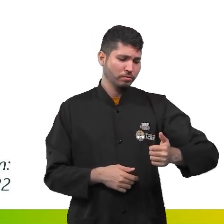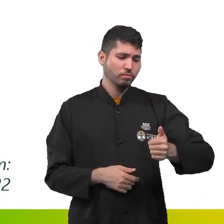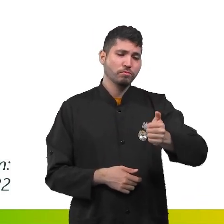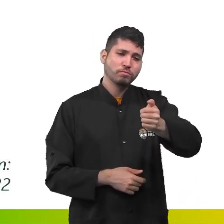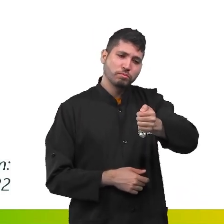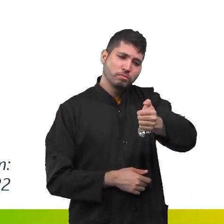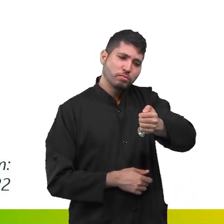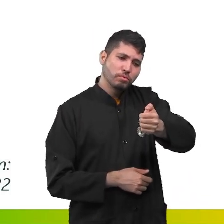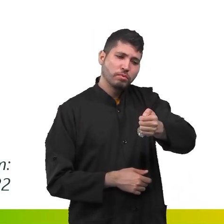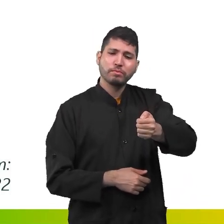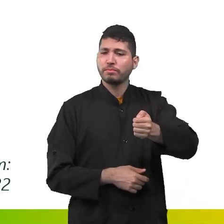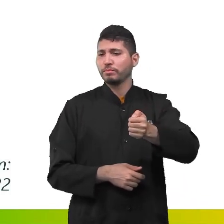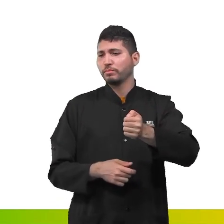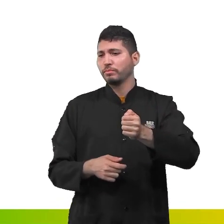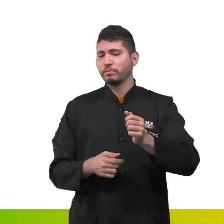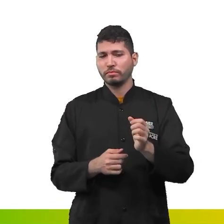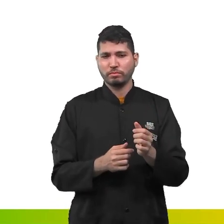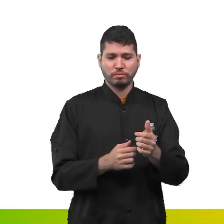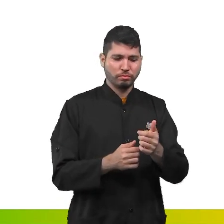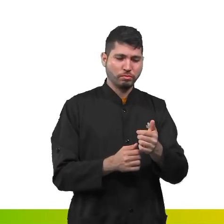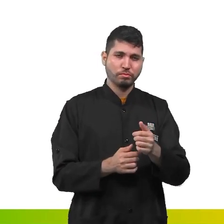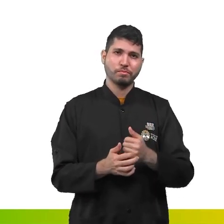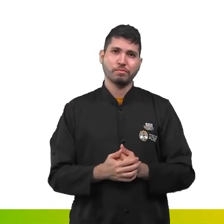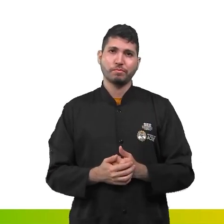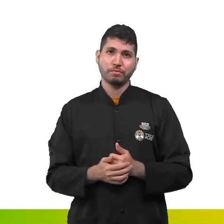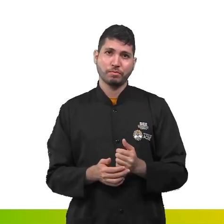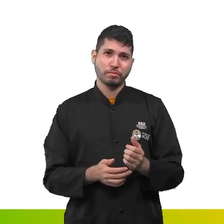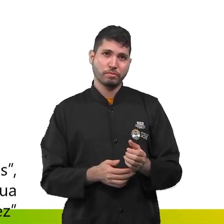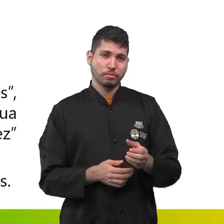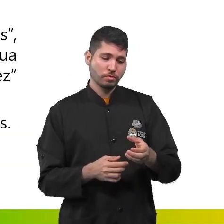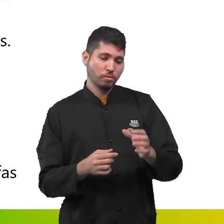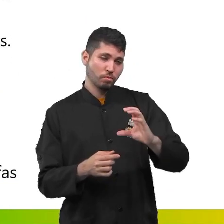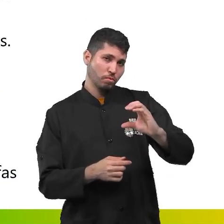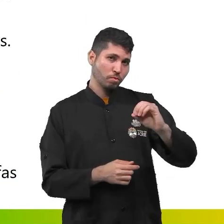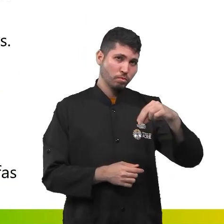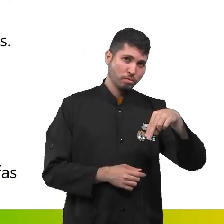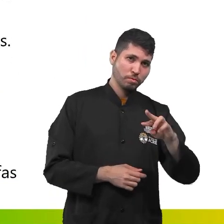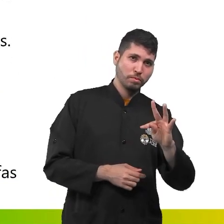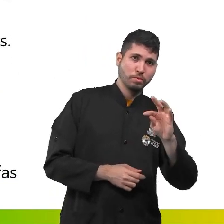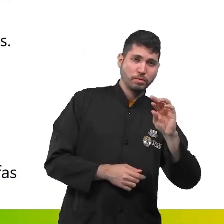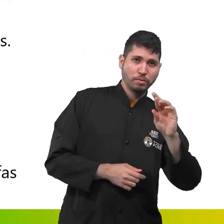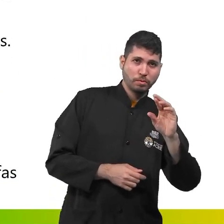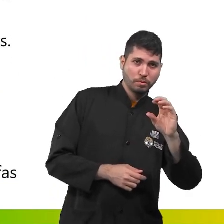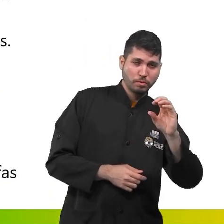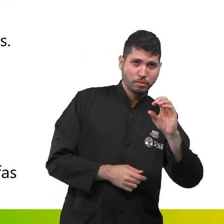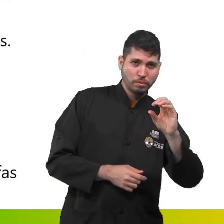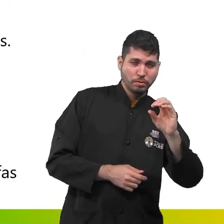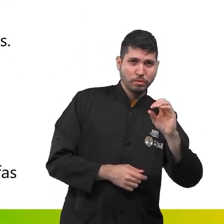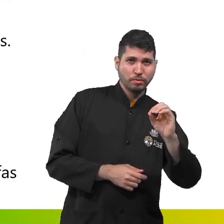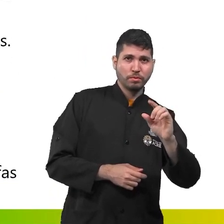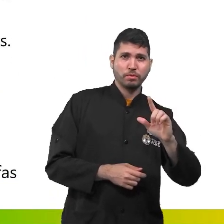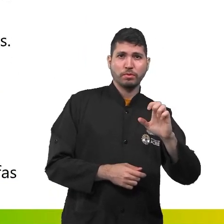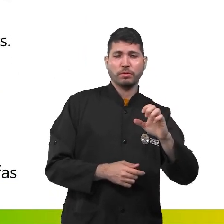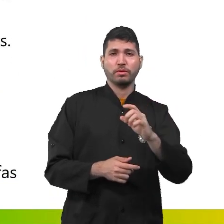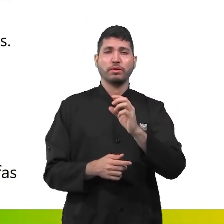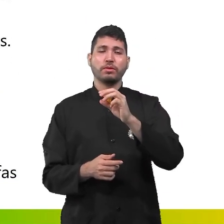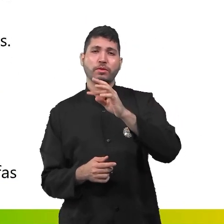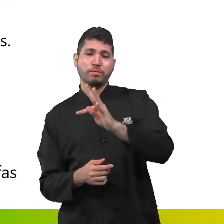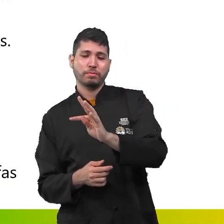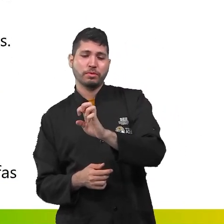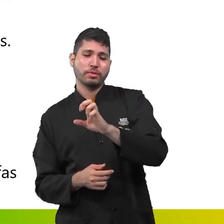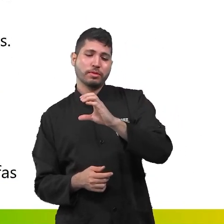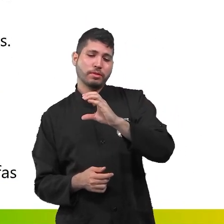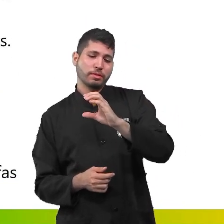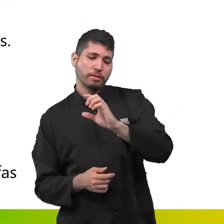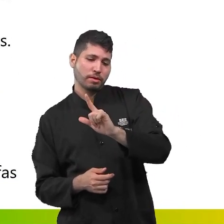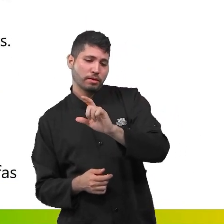computador. Vamos para a questão 2. Aí uma mais elaborada da Mafalda, né? Temos